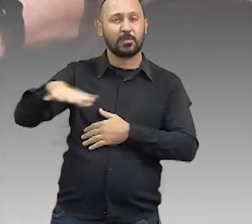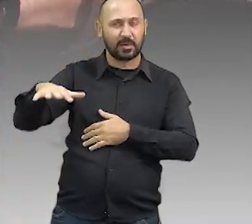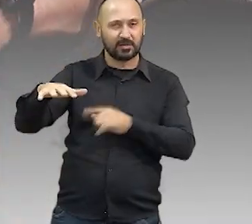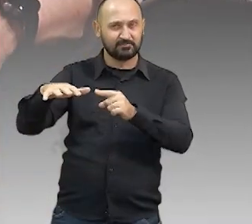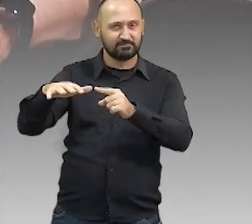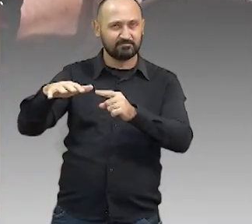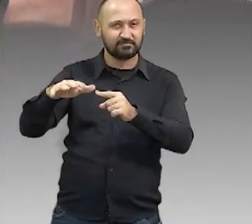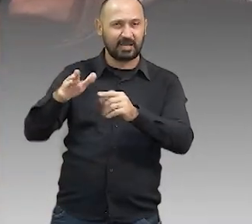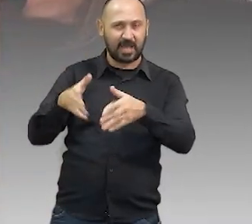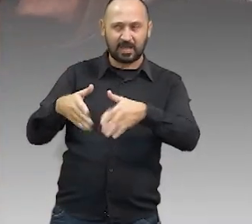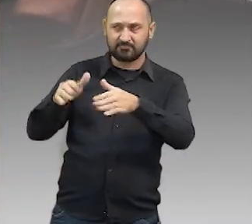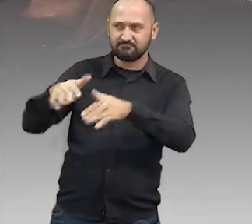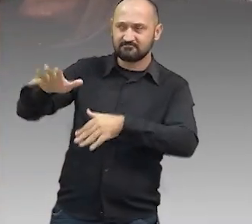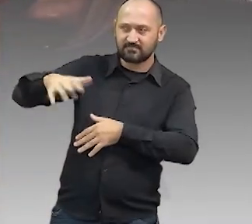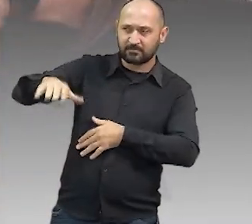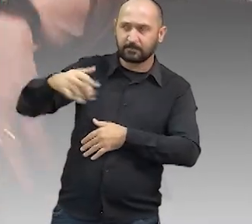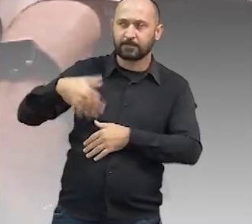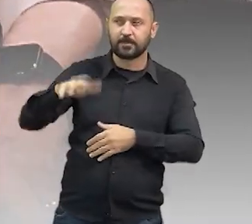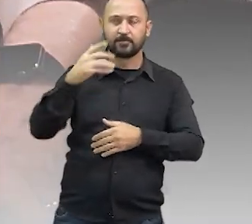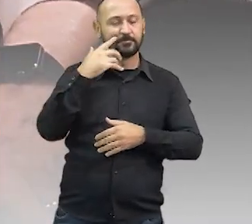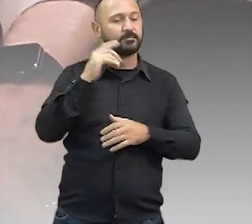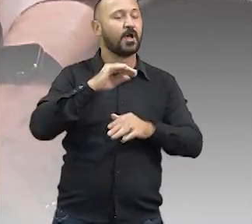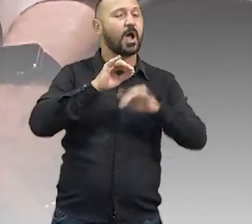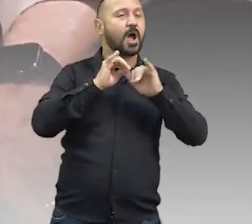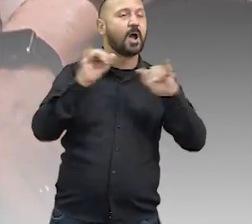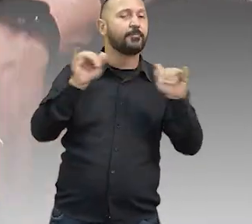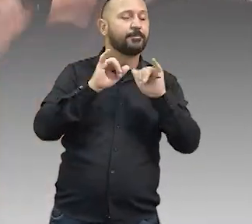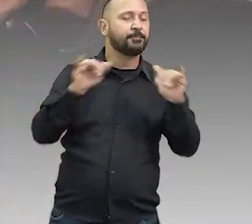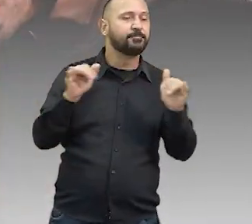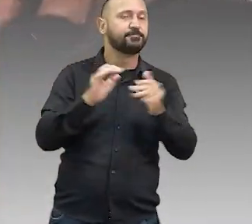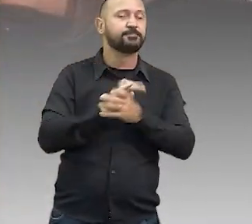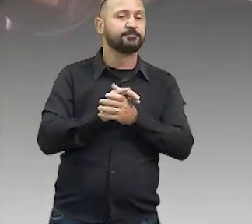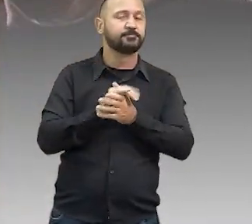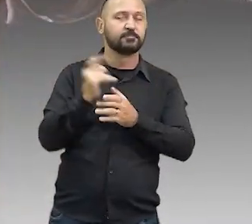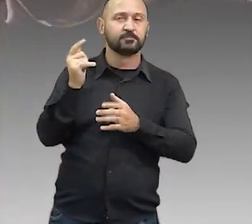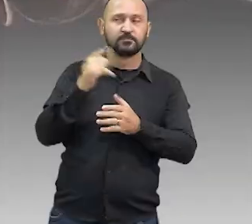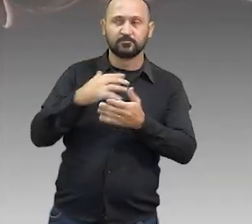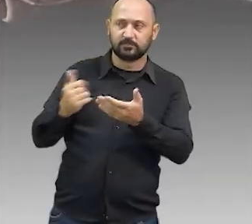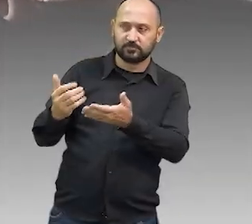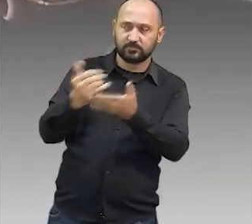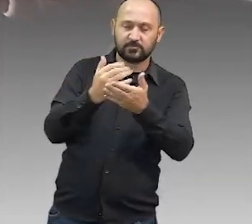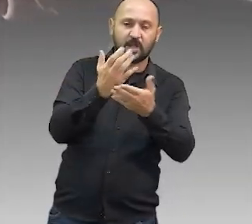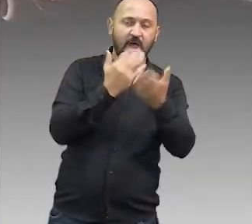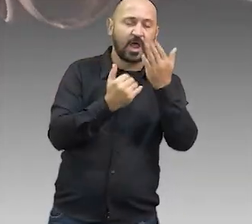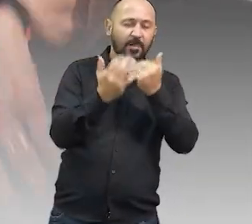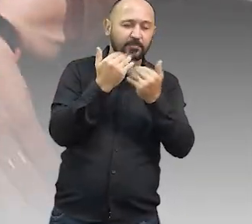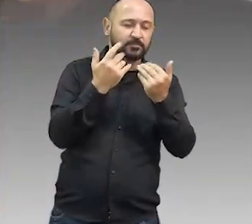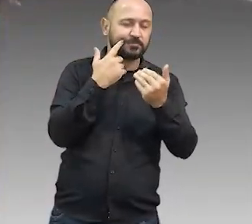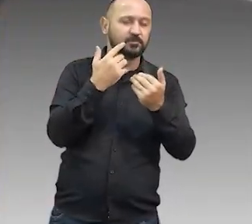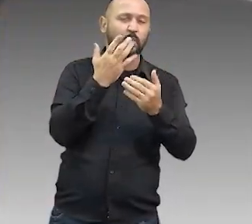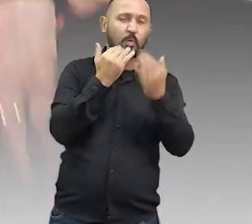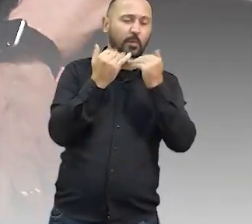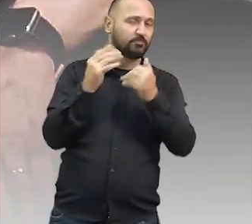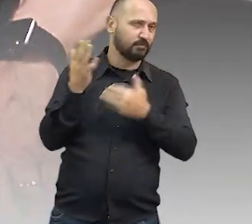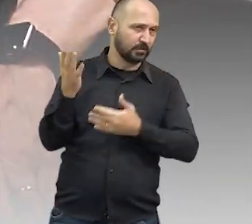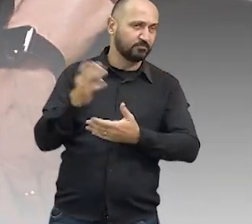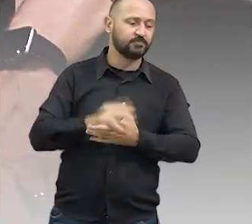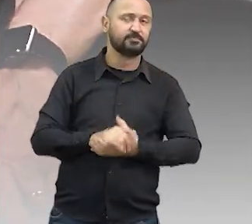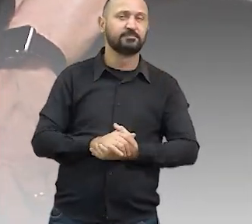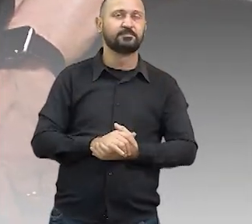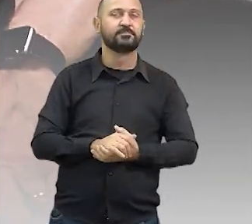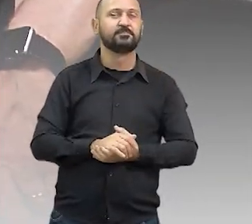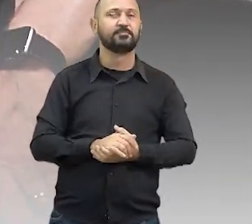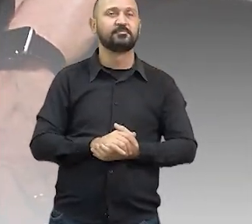e nós fizemos uma matéria, uma campanha para arrecadar cestas de alimentação para ela, era